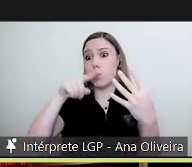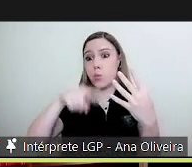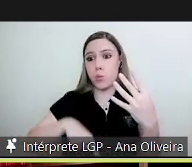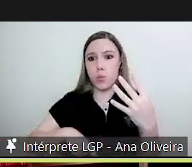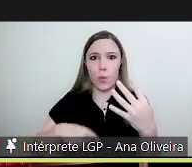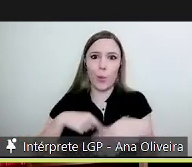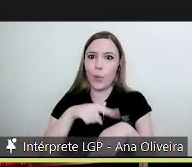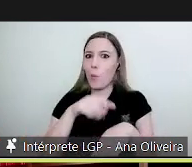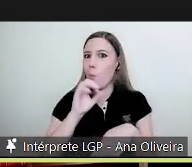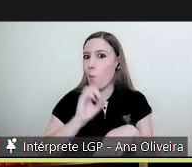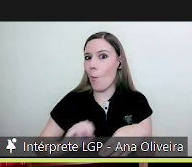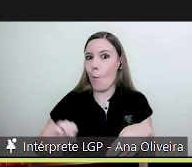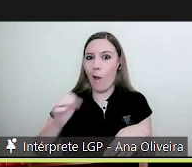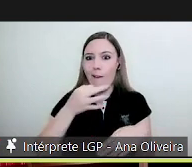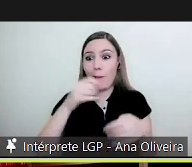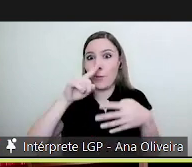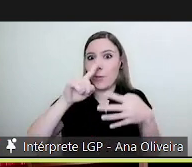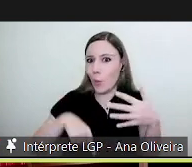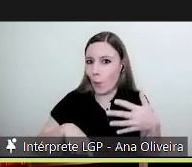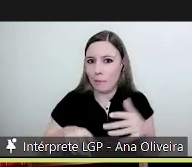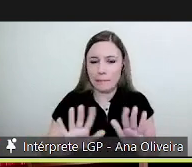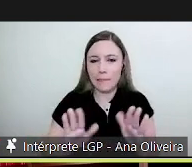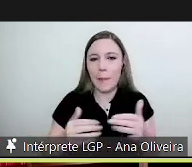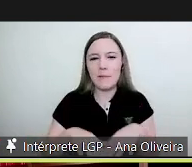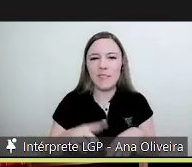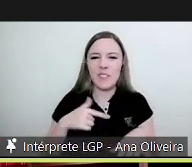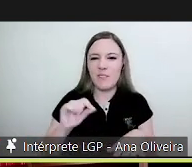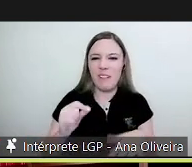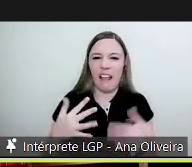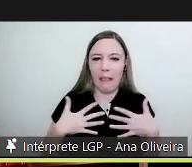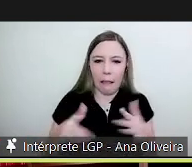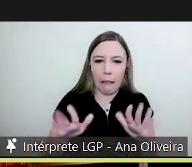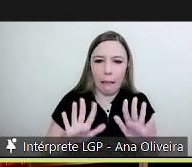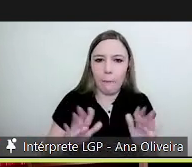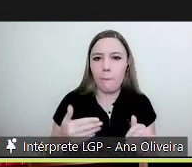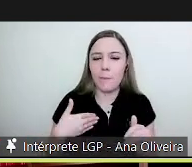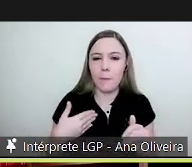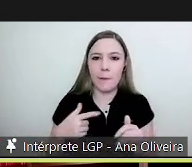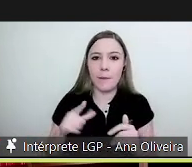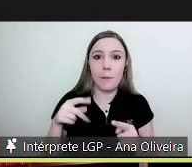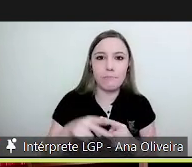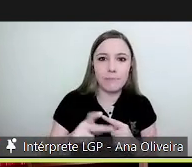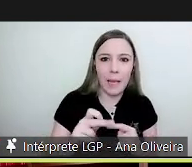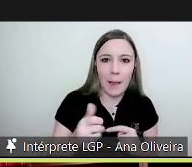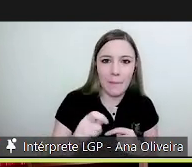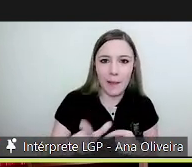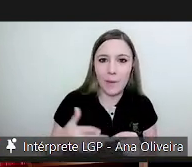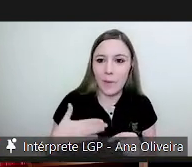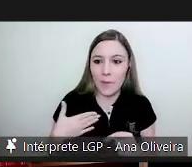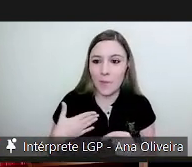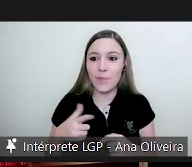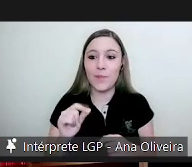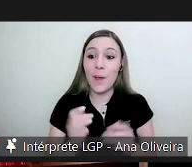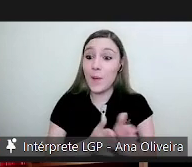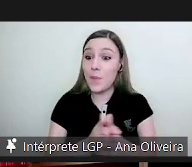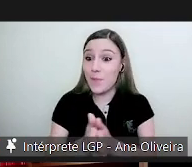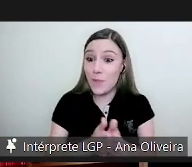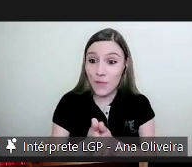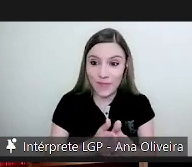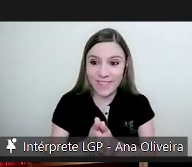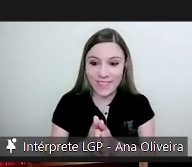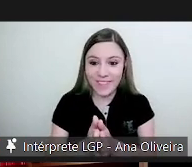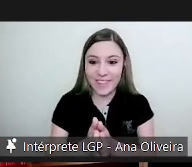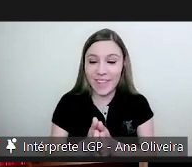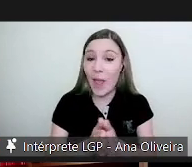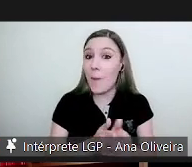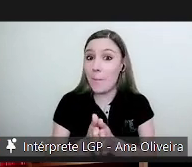tenho tempo e tenho receio de os maçar e de ser interrompida por doutora Bel Carreira, que não tarda nada já me dirá.